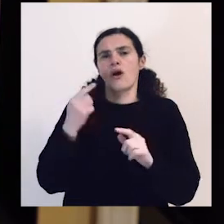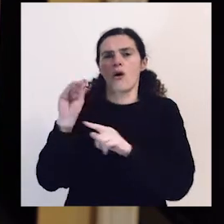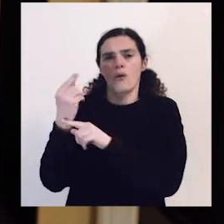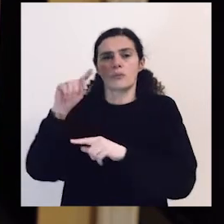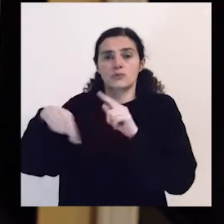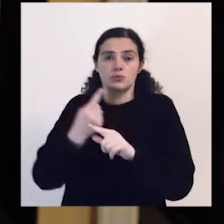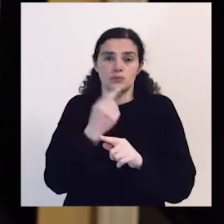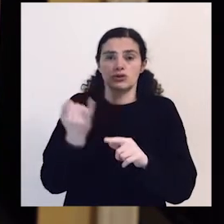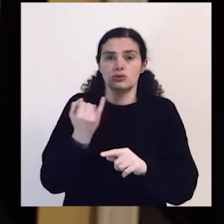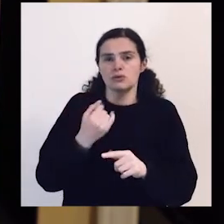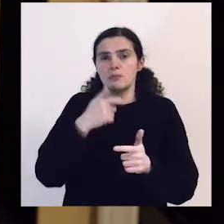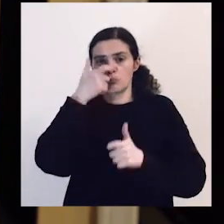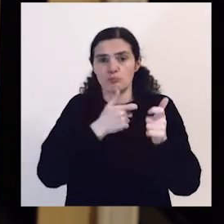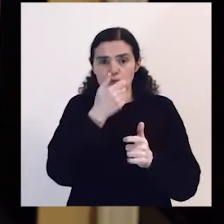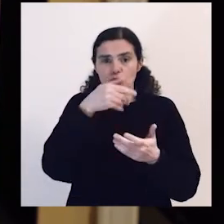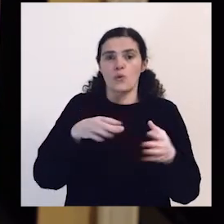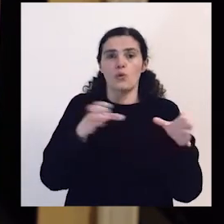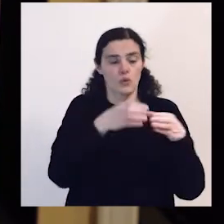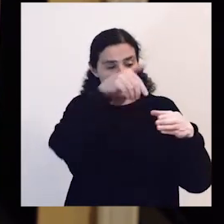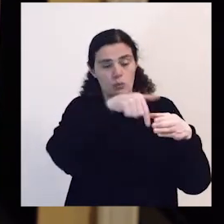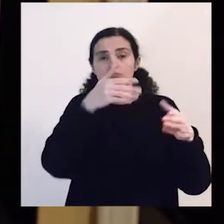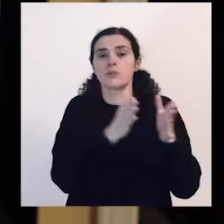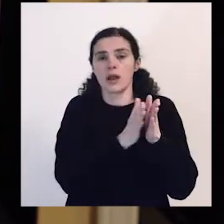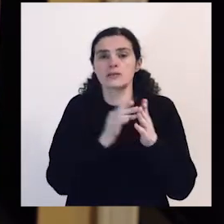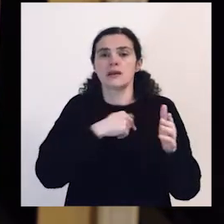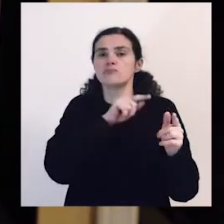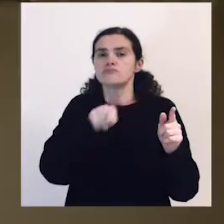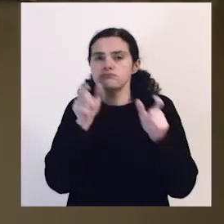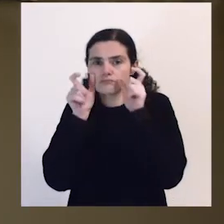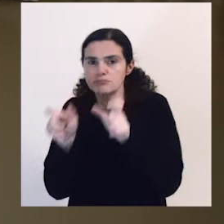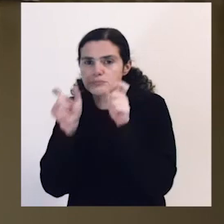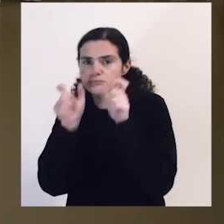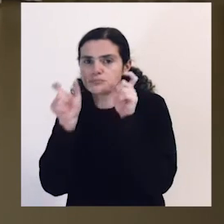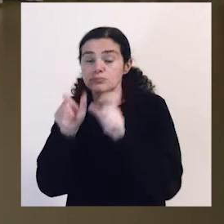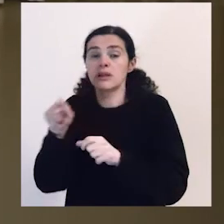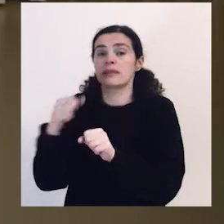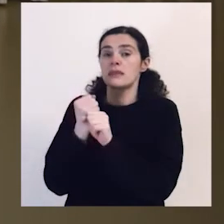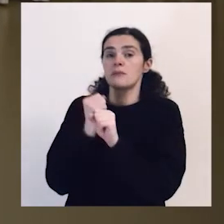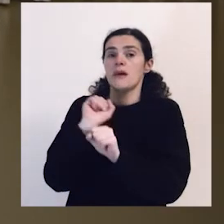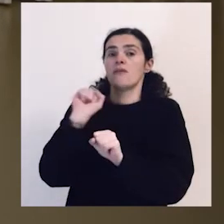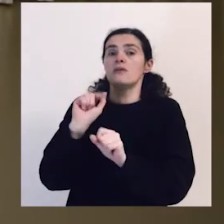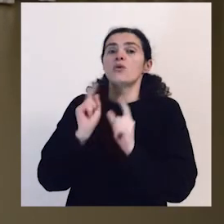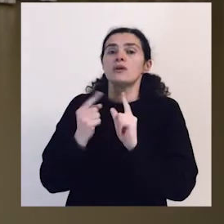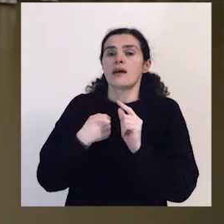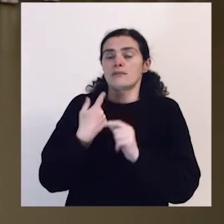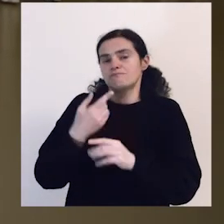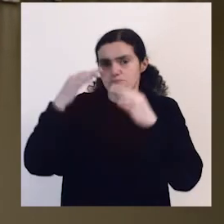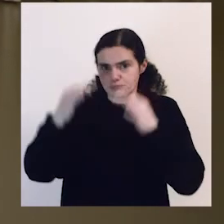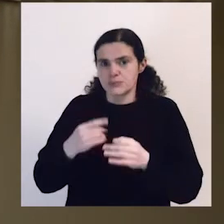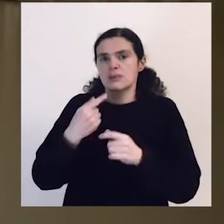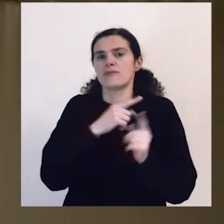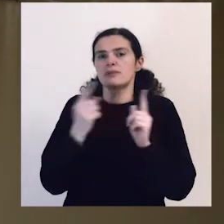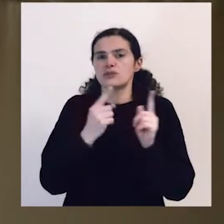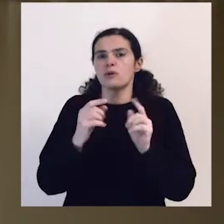entidades é supervisionada in loco por uma das pessoas da equipa da coleção. A função é certificar-se que a obra viajou sem sofrer